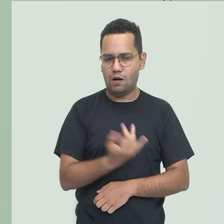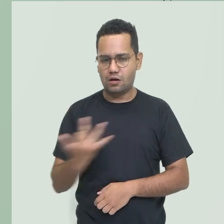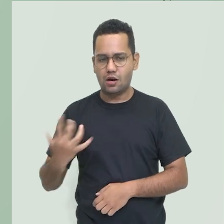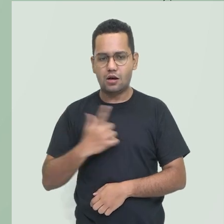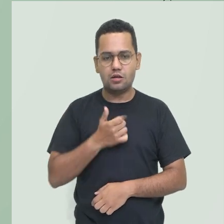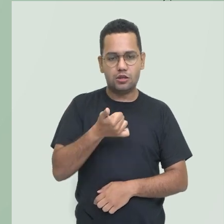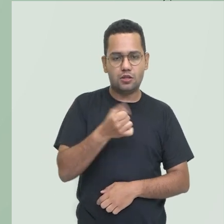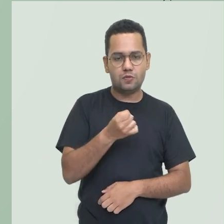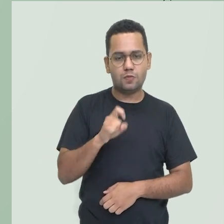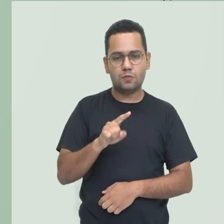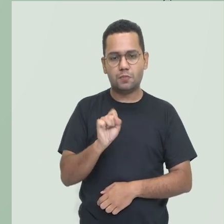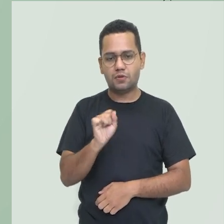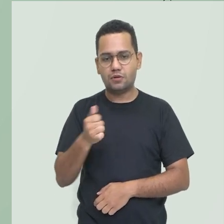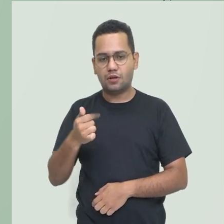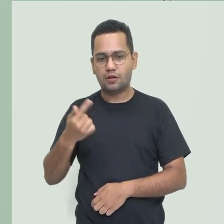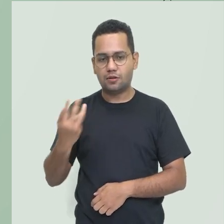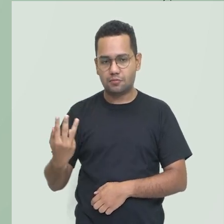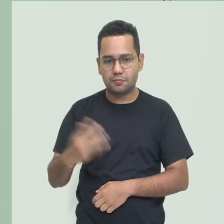de